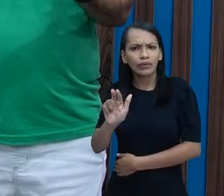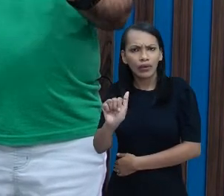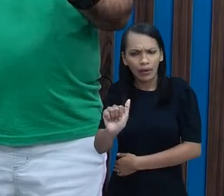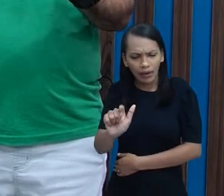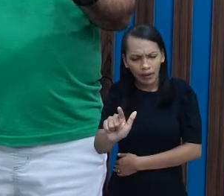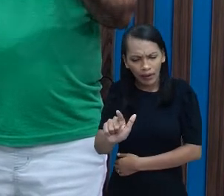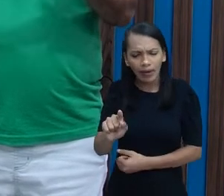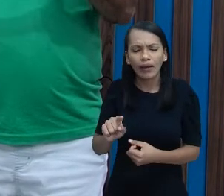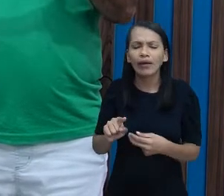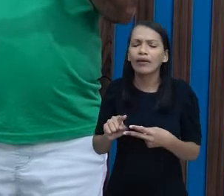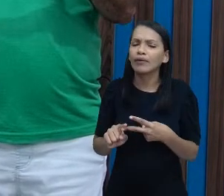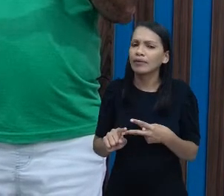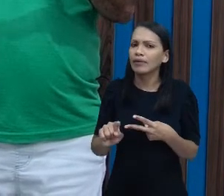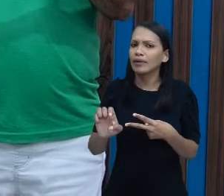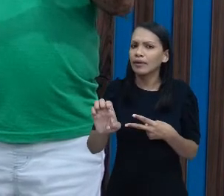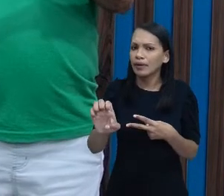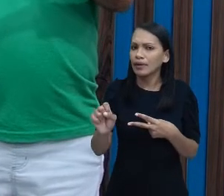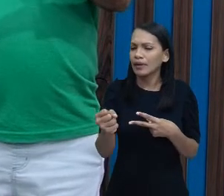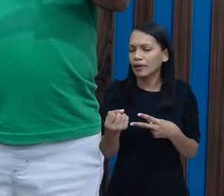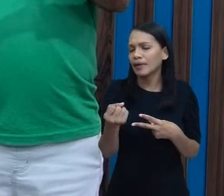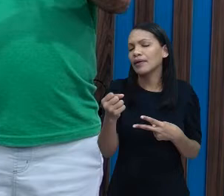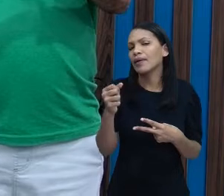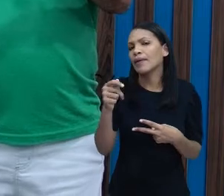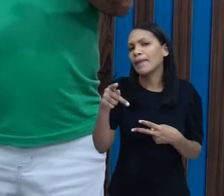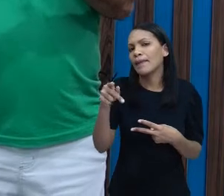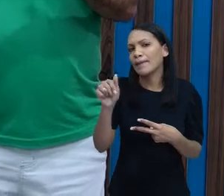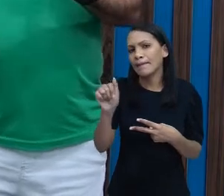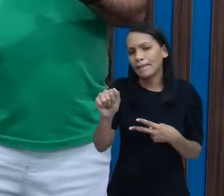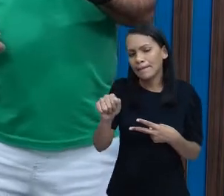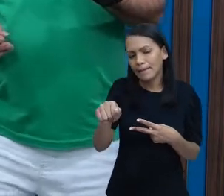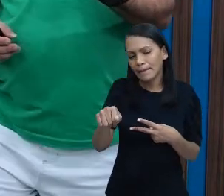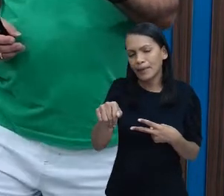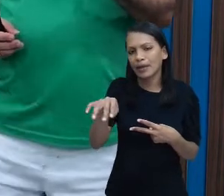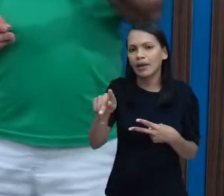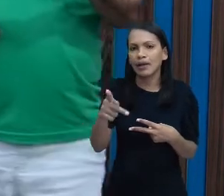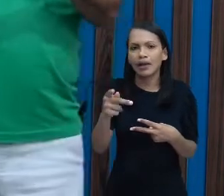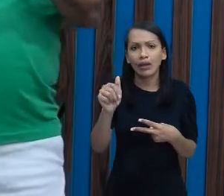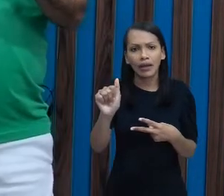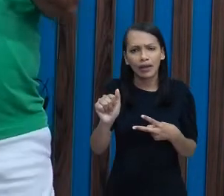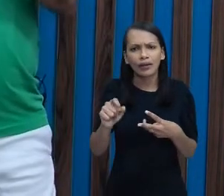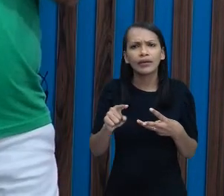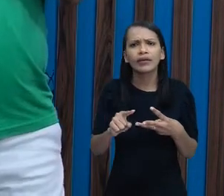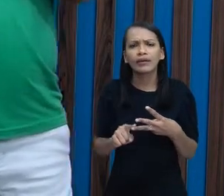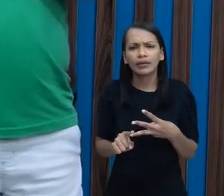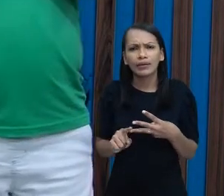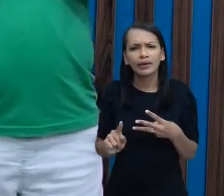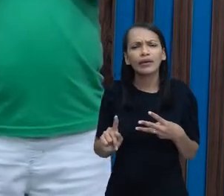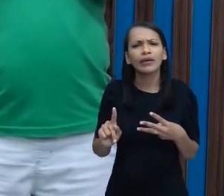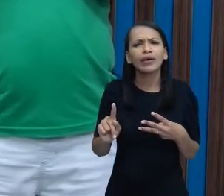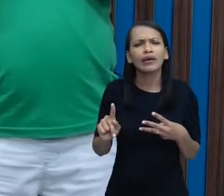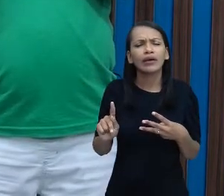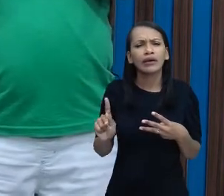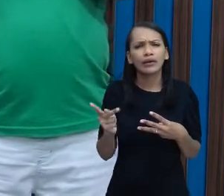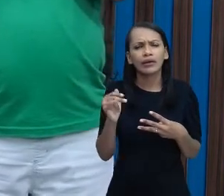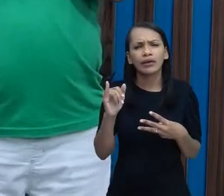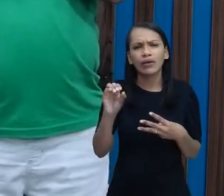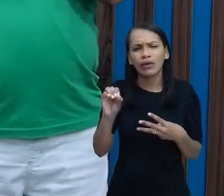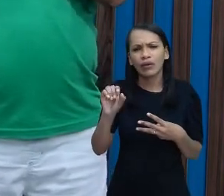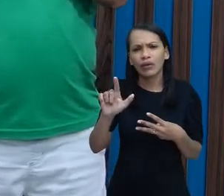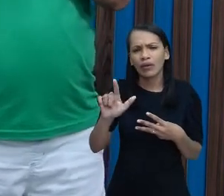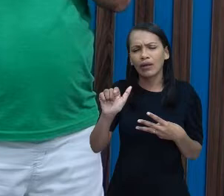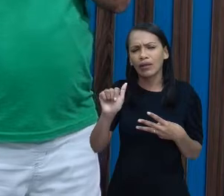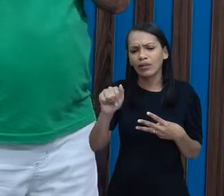e Holanda, na época, né, chamados Países Baixos, né, e então eles